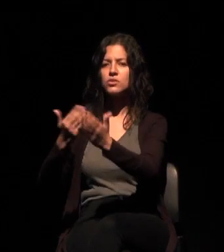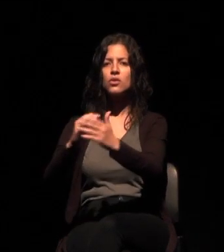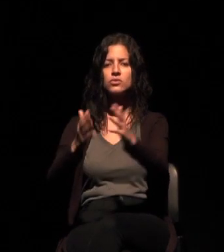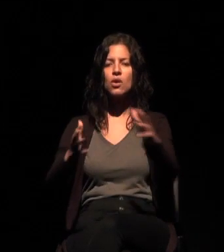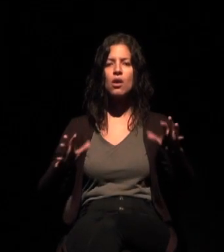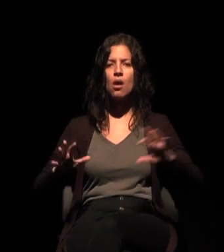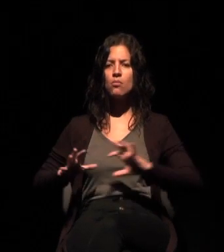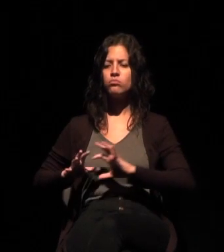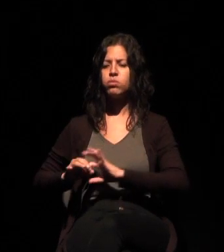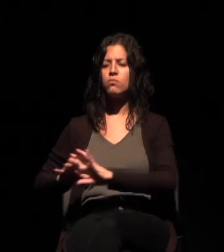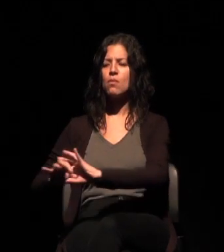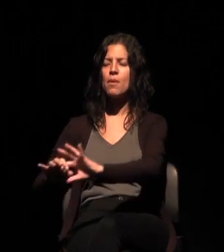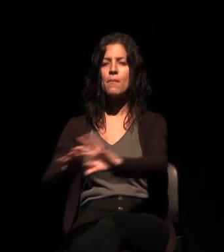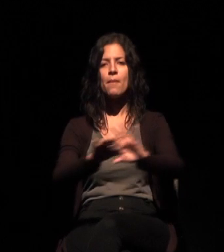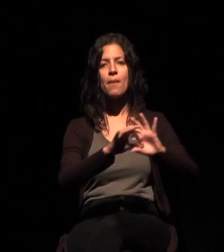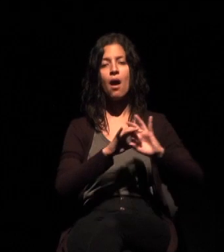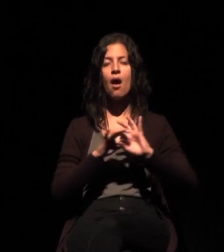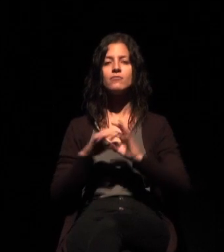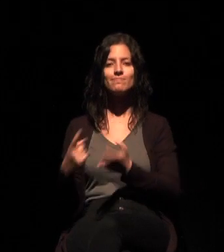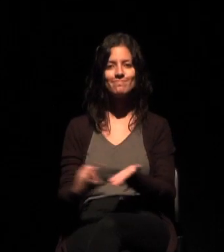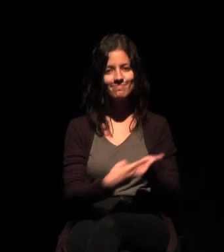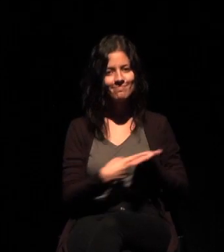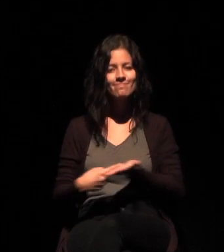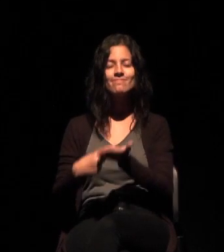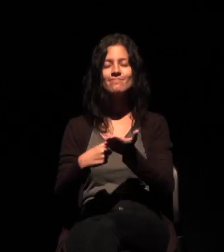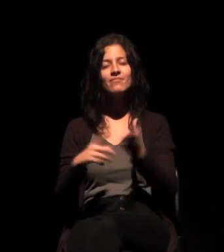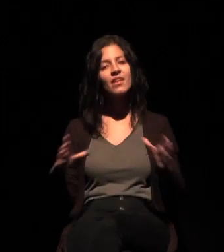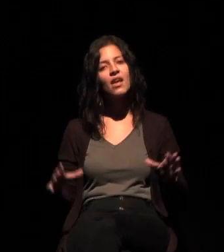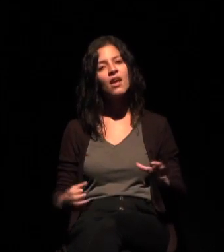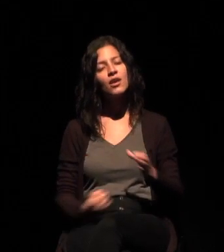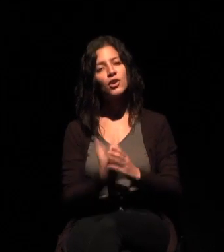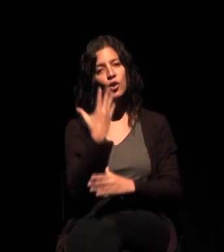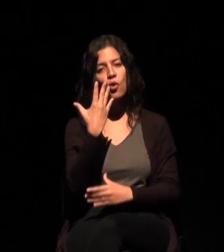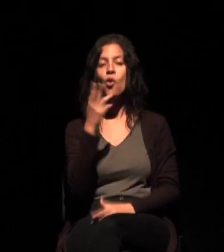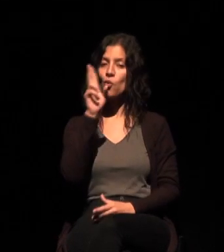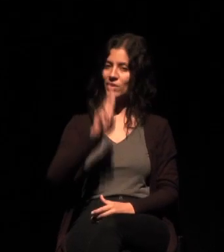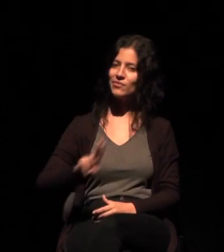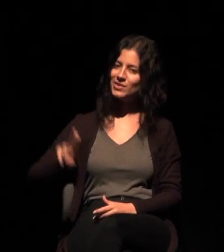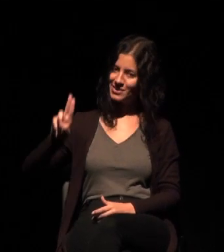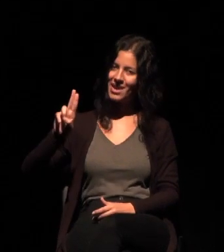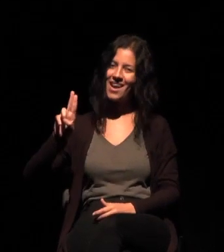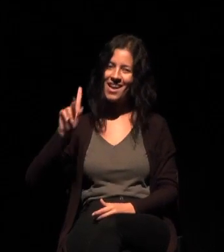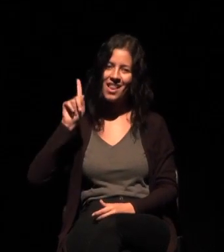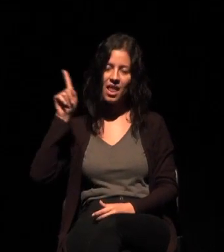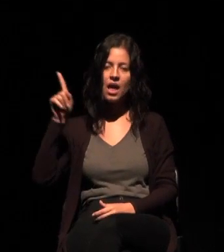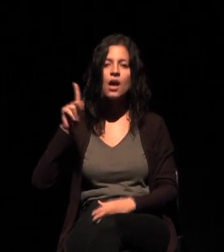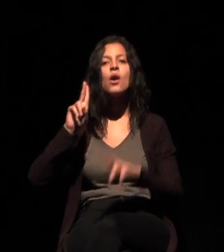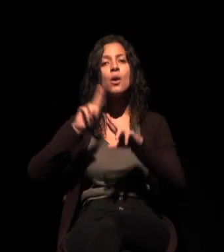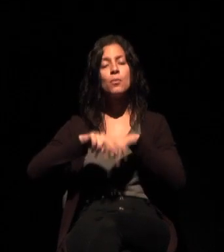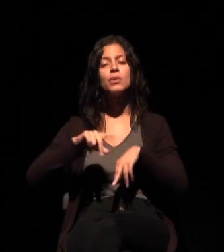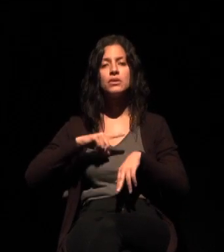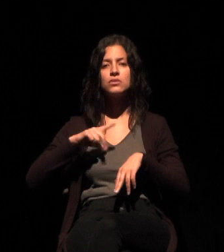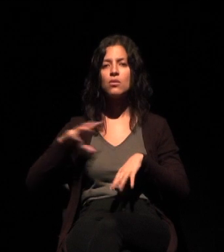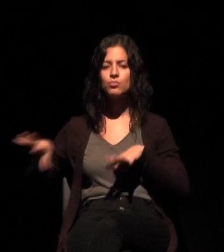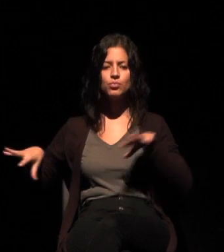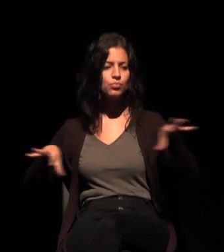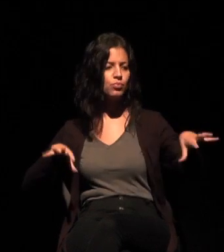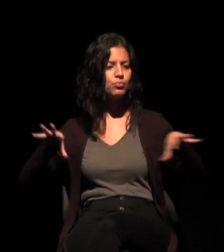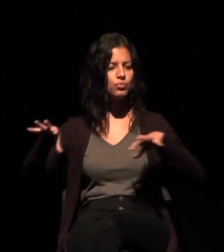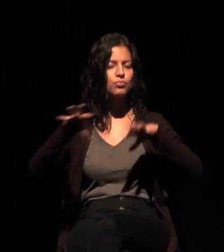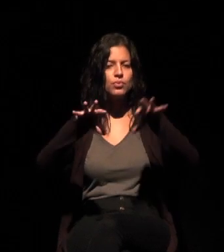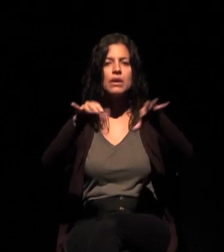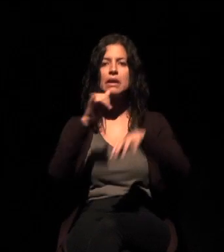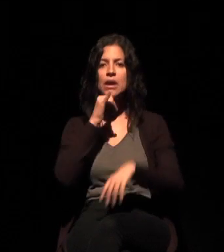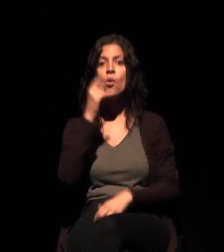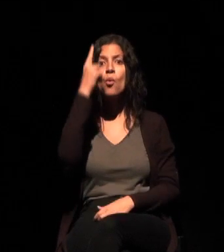se foram juntando para constituir a universidade e portanto está está muito dispersa pela pela cidade não